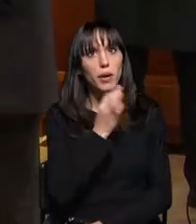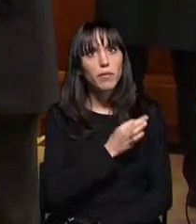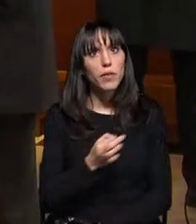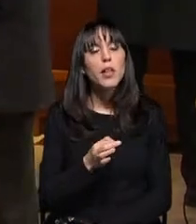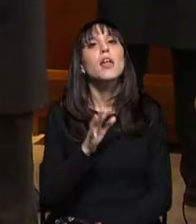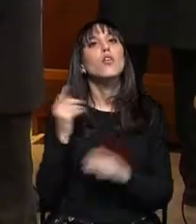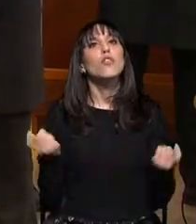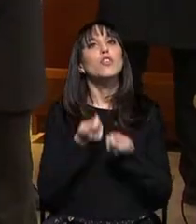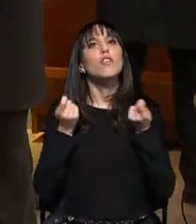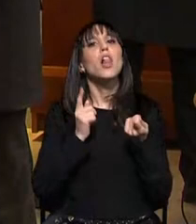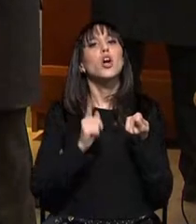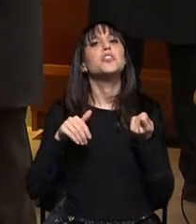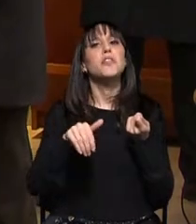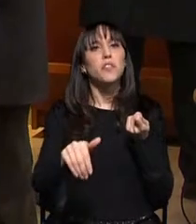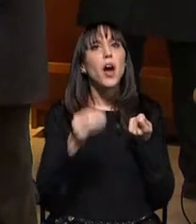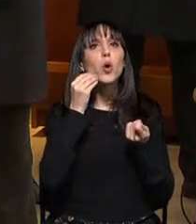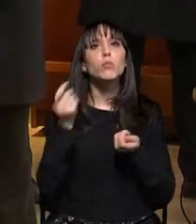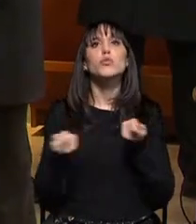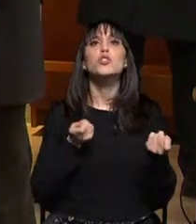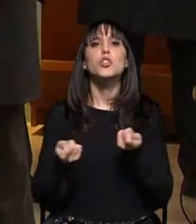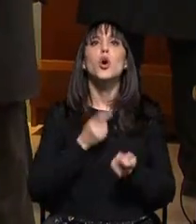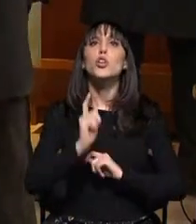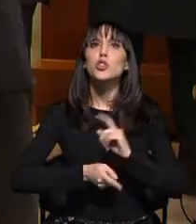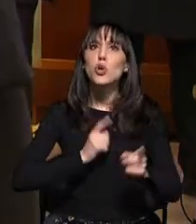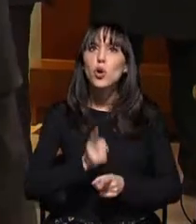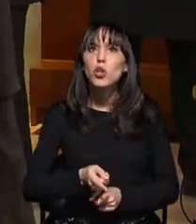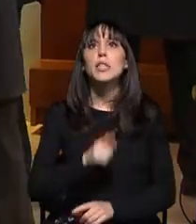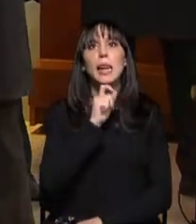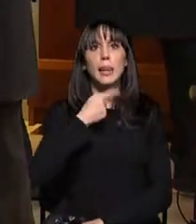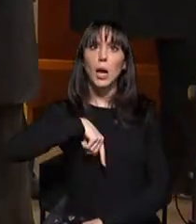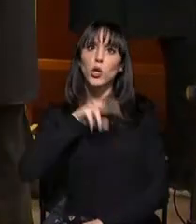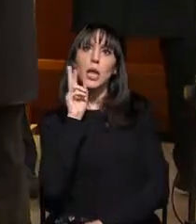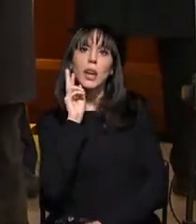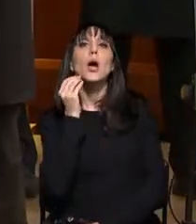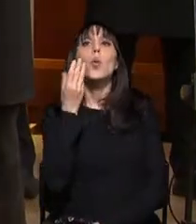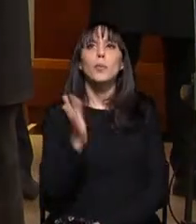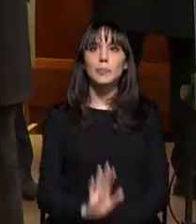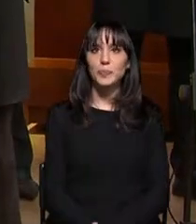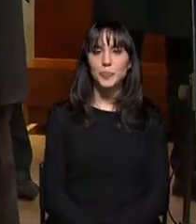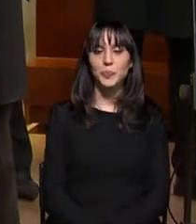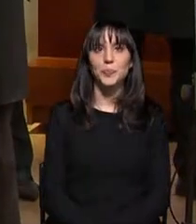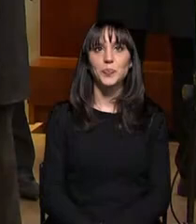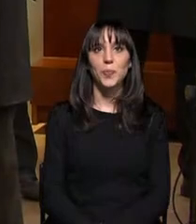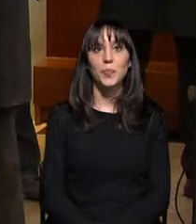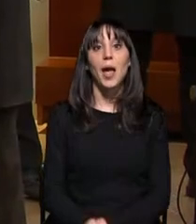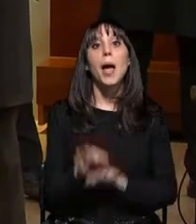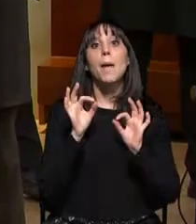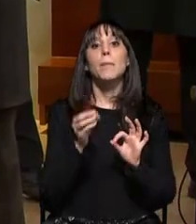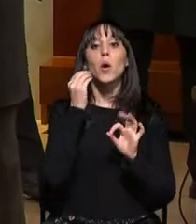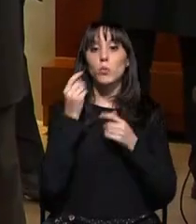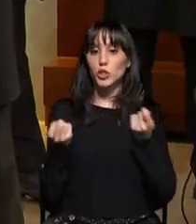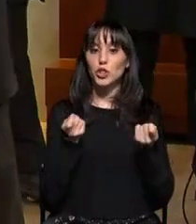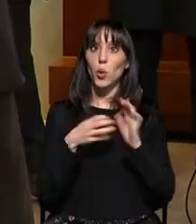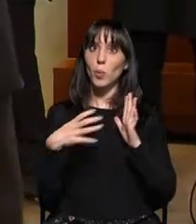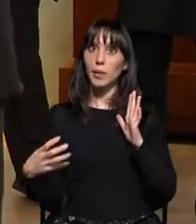este que aí vem, como é que vai ser a organização, se podemos assistir, como é que é? Pronto, como é que vai ser a organização complicada? São